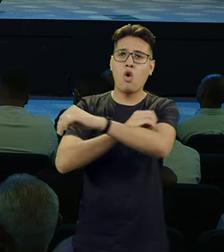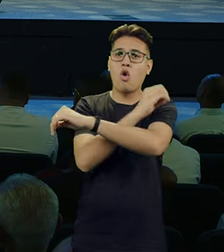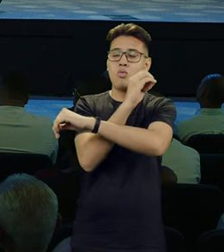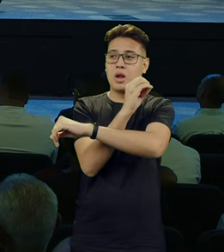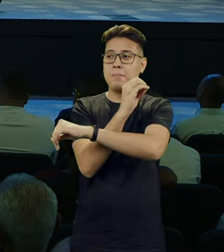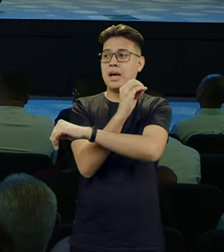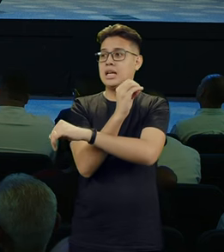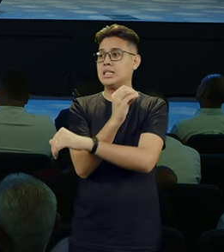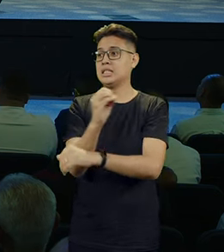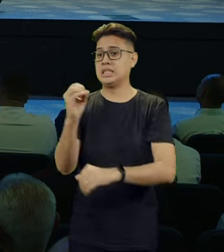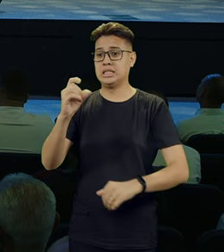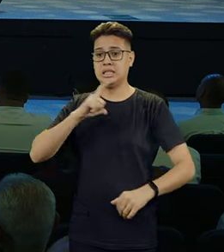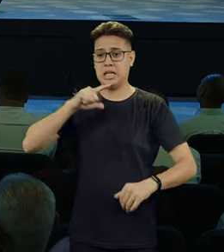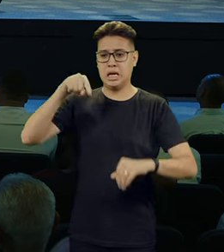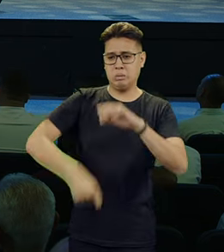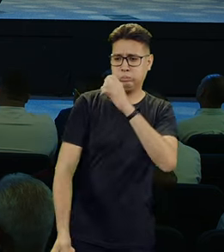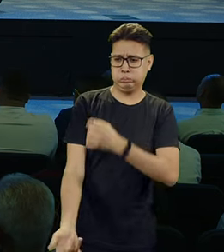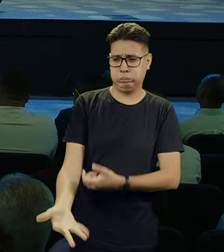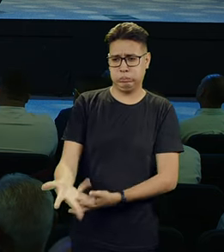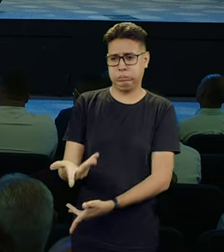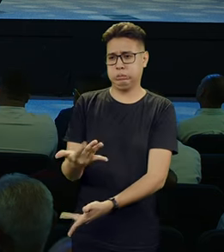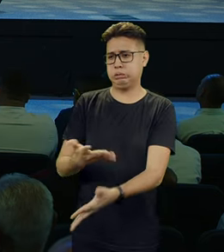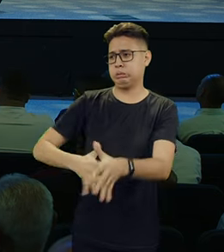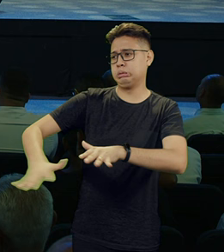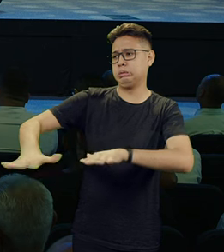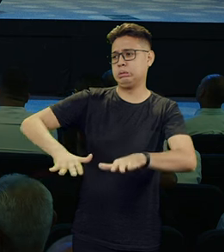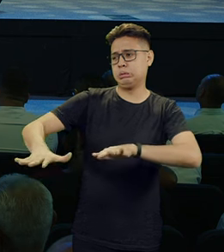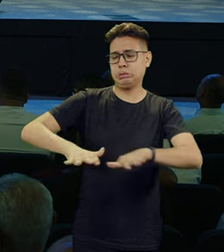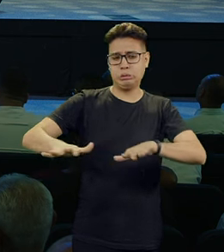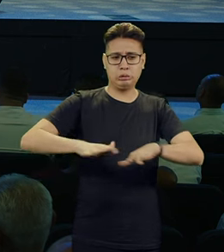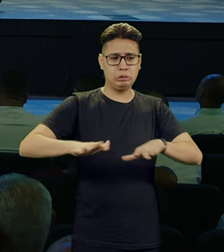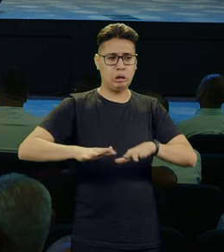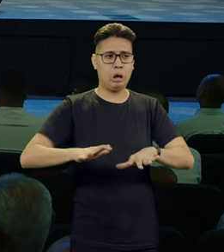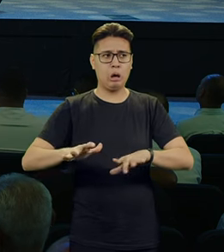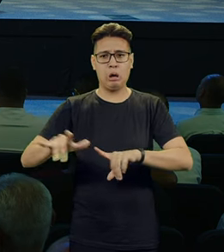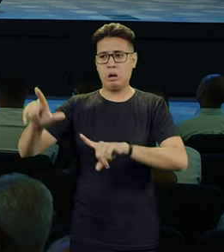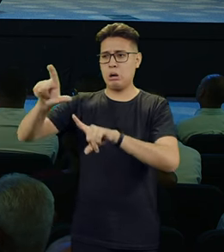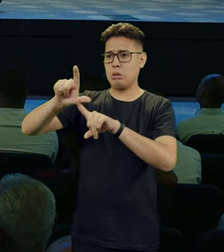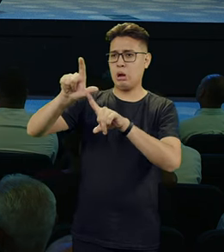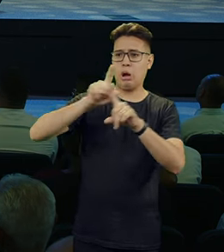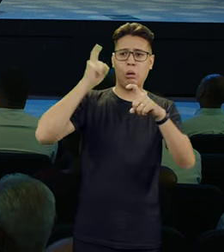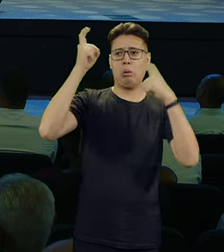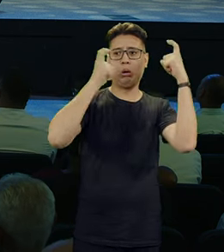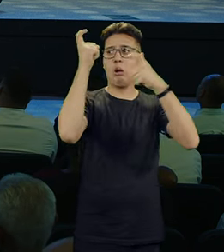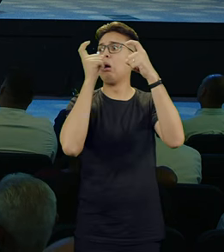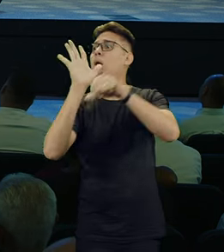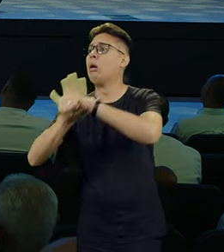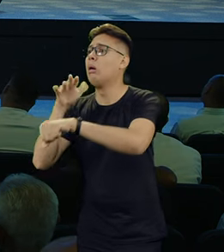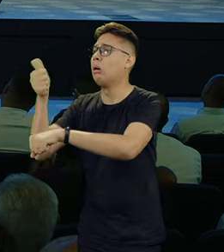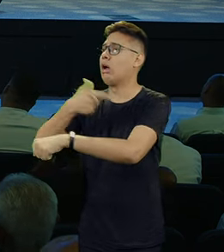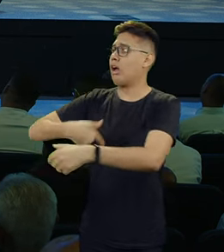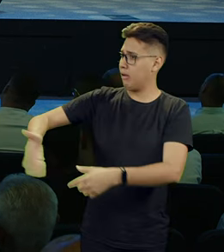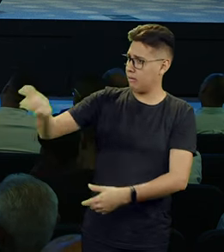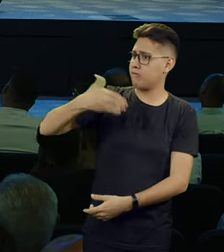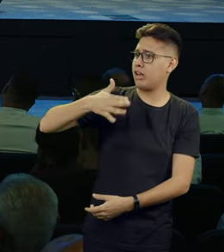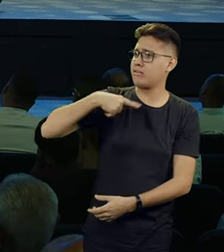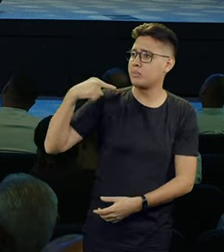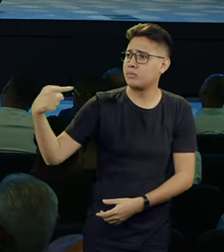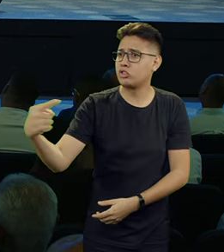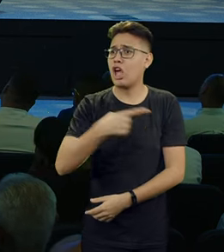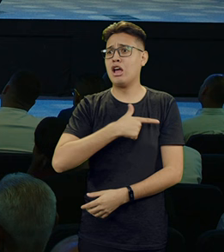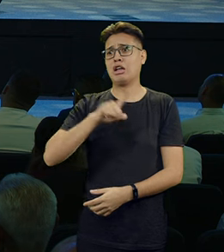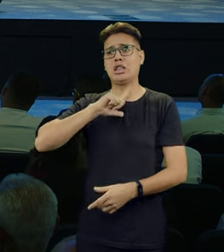no inferno, e Satanás, preocupado, chama os seus demônios e dizem assim: gente, nós